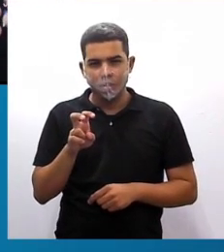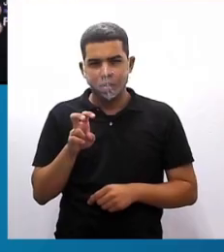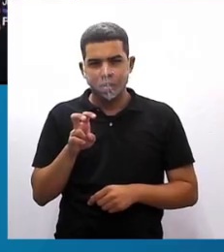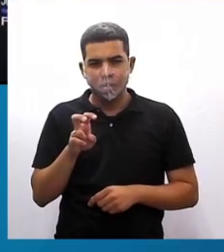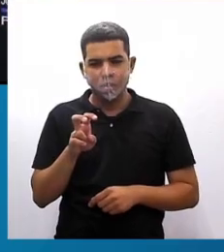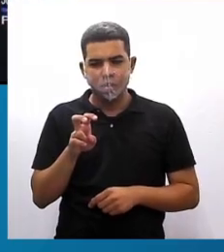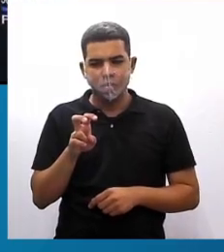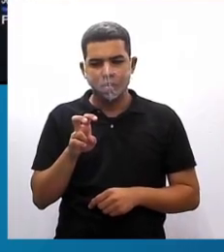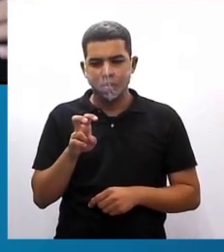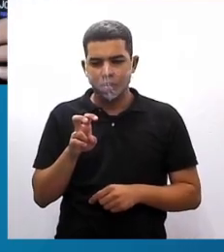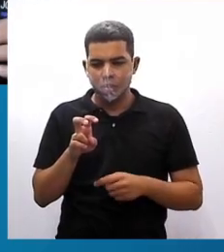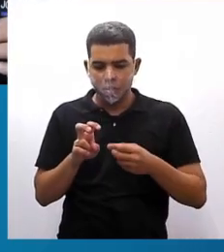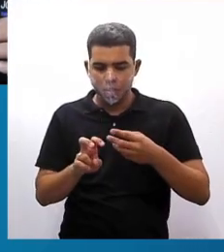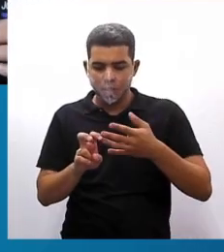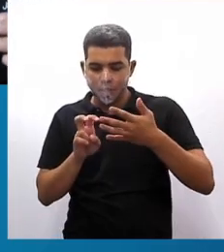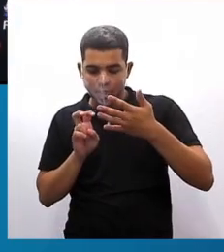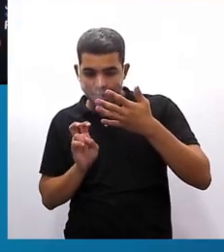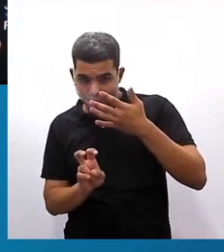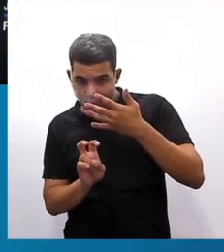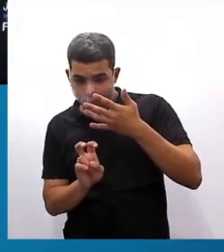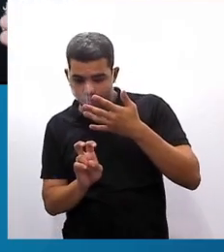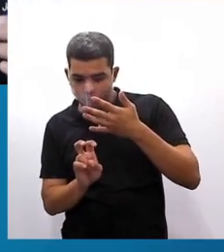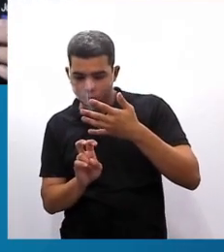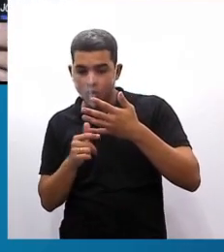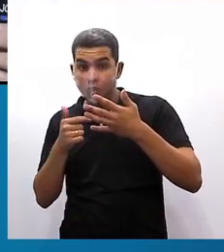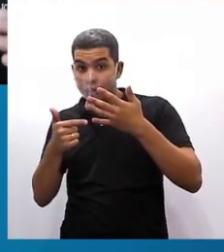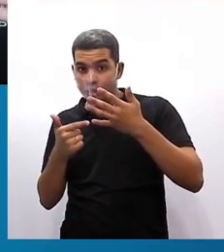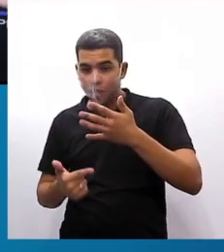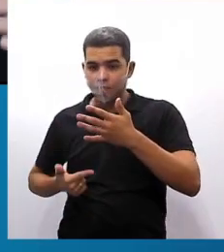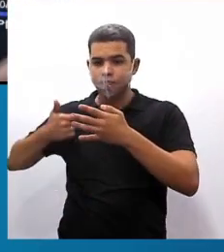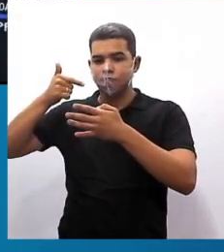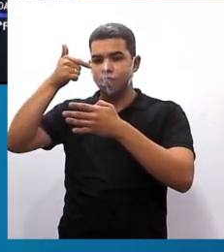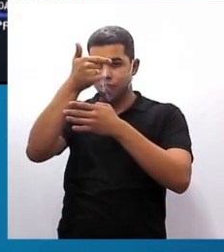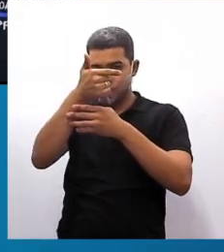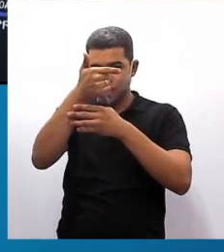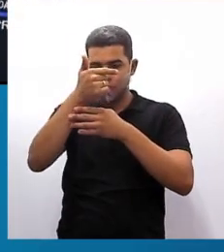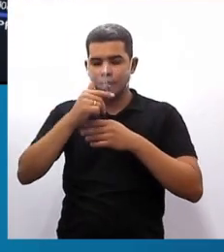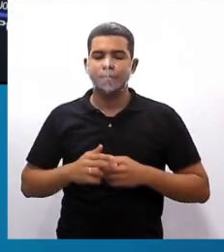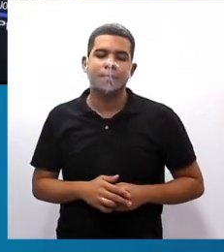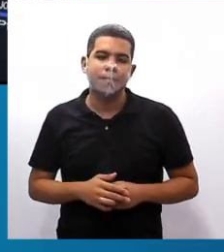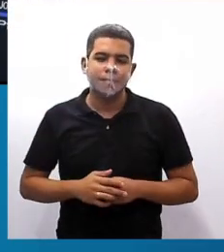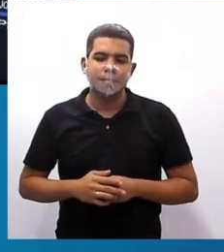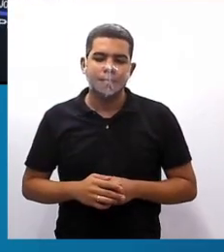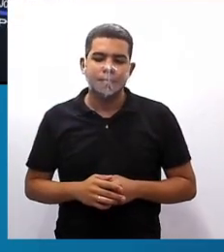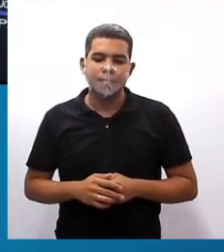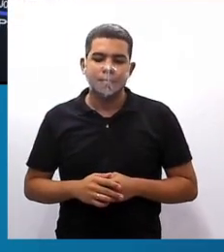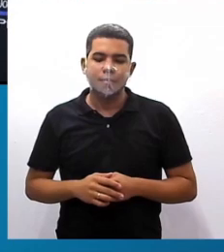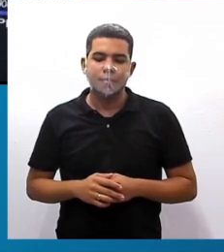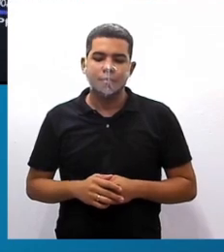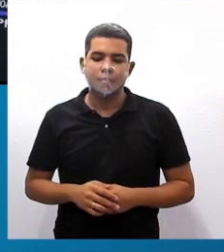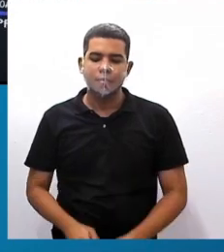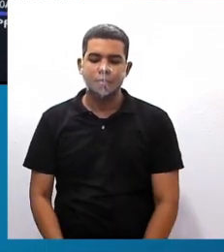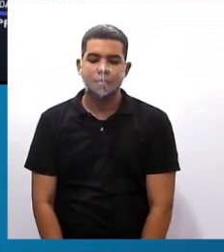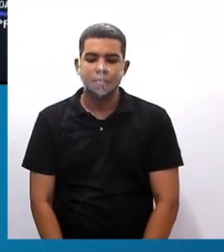25. Então, 5 embaixo e o 2 sobre. 20 em 5. Beleza? Então, ó,